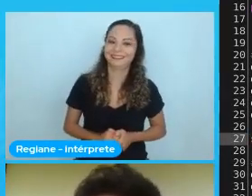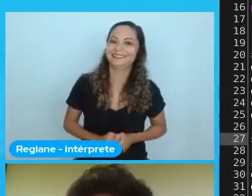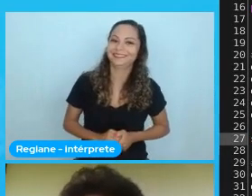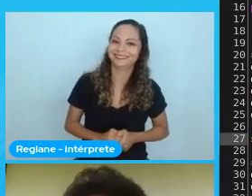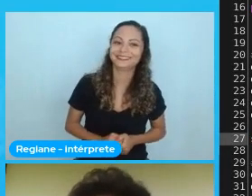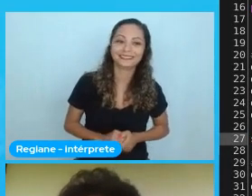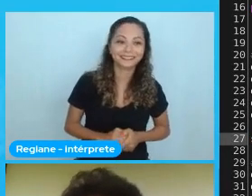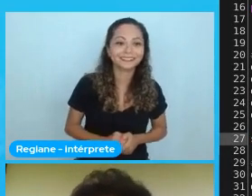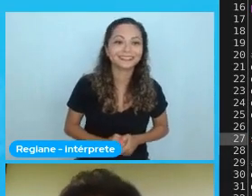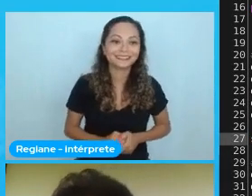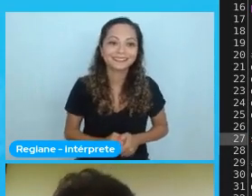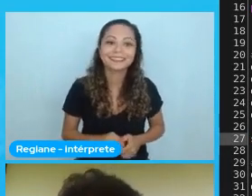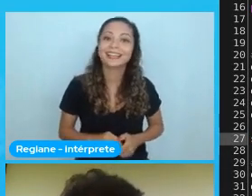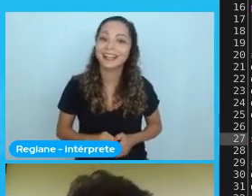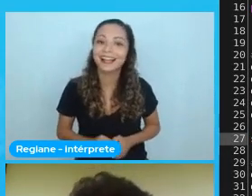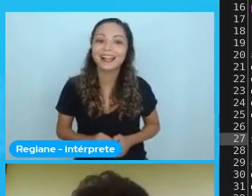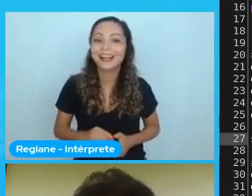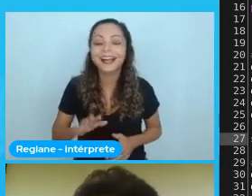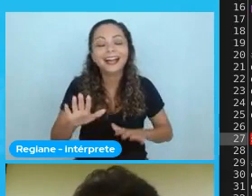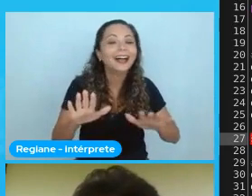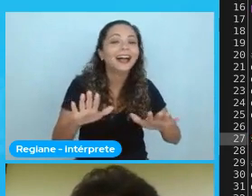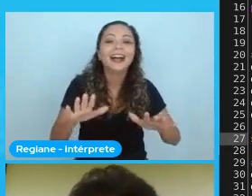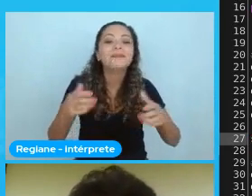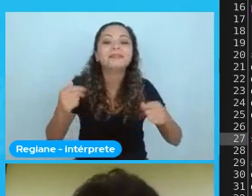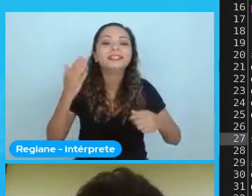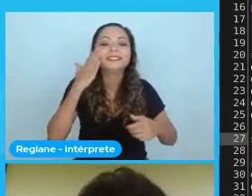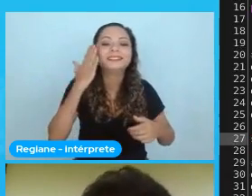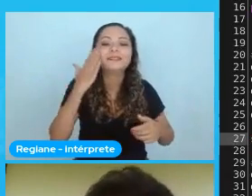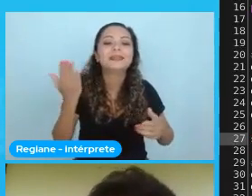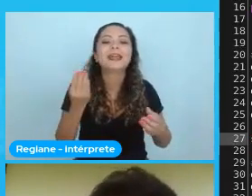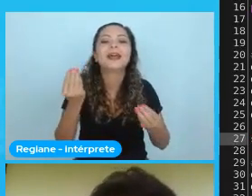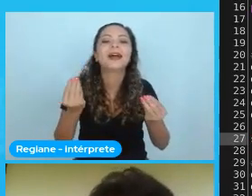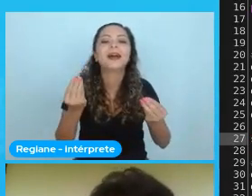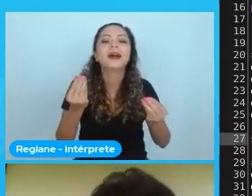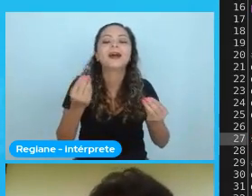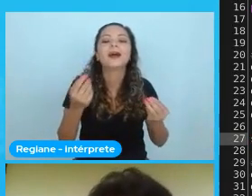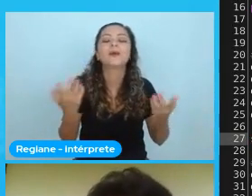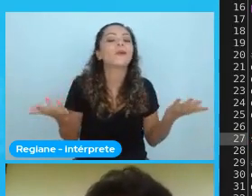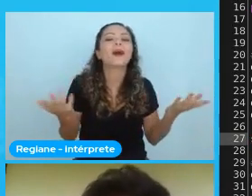A boa é só ligar de vez em quando. Você tem que saber a hora de ligar e a hora de ligar.